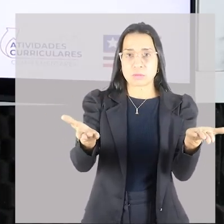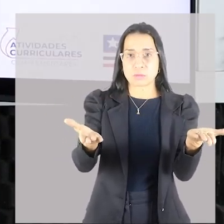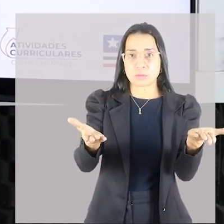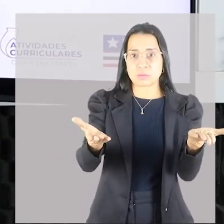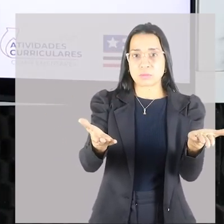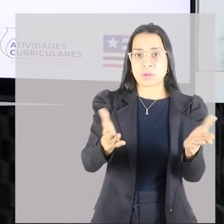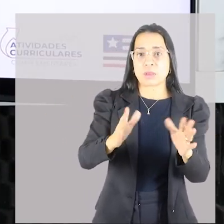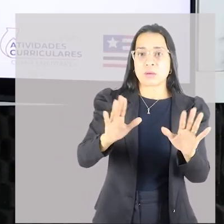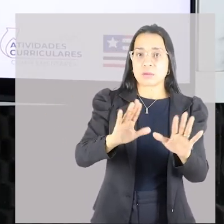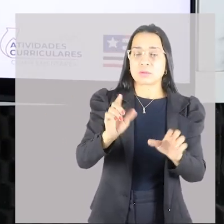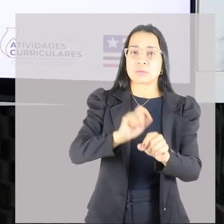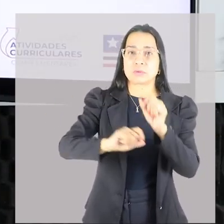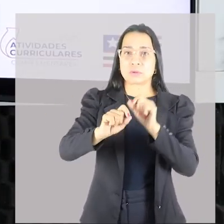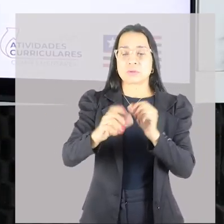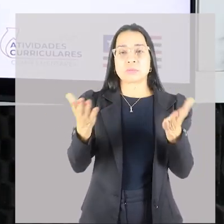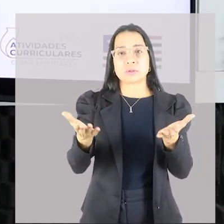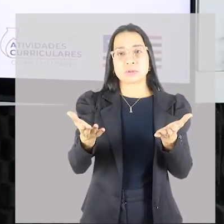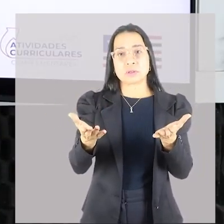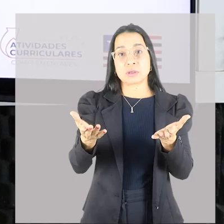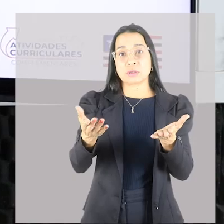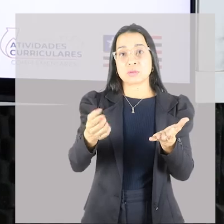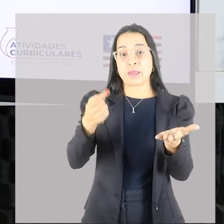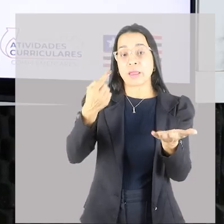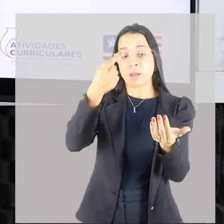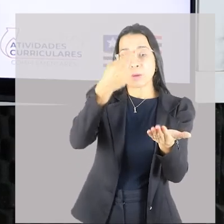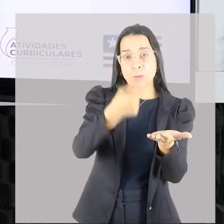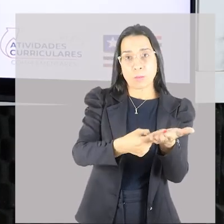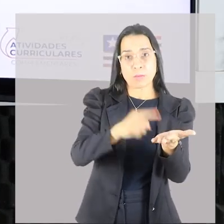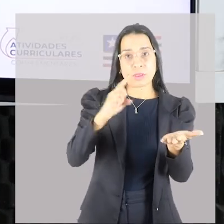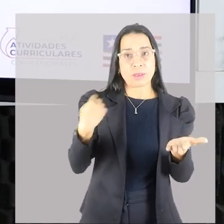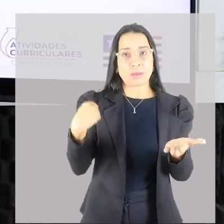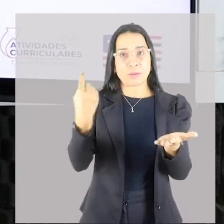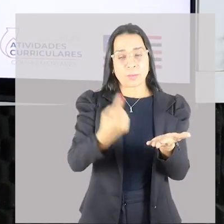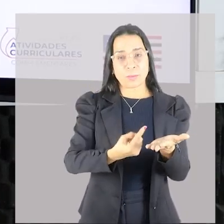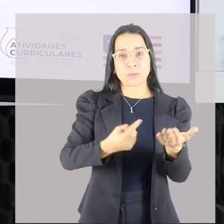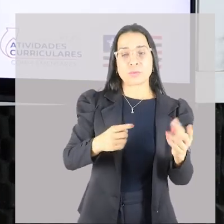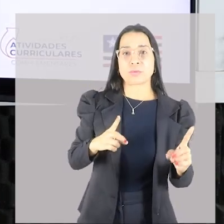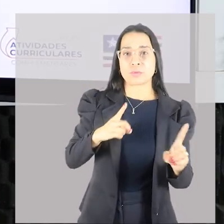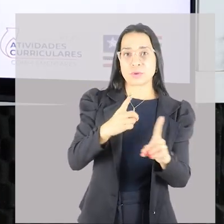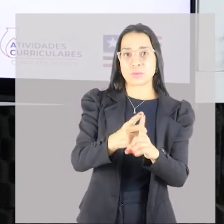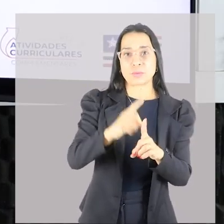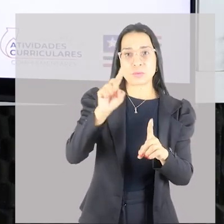por aqui, mas já deixo agendado o nosso próximo encontro na próxima